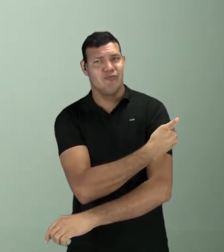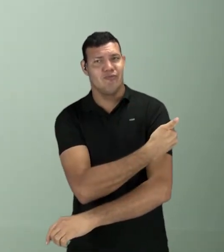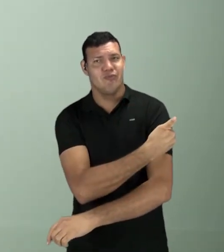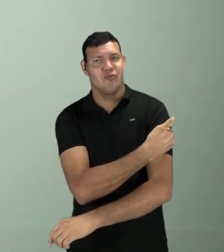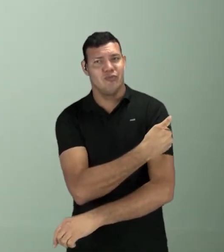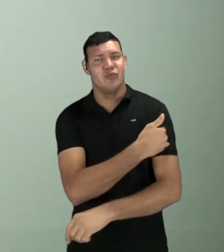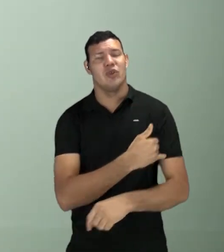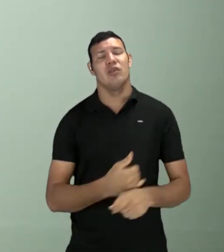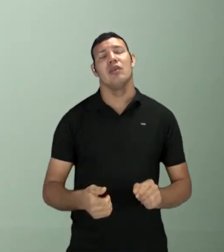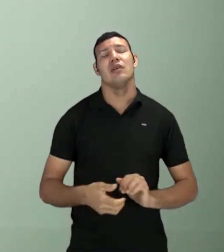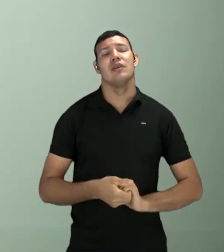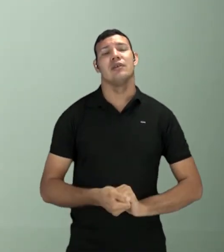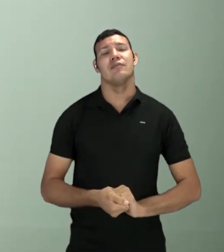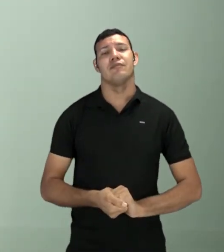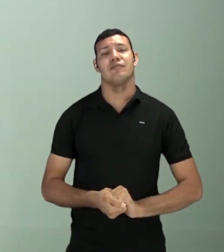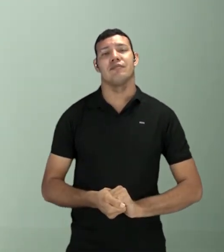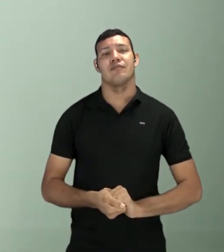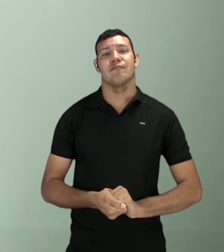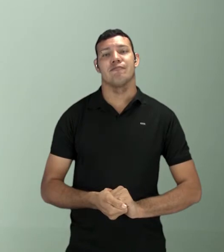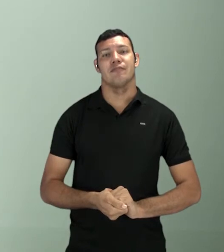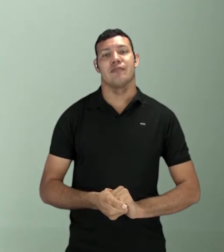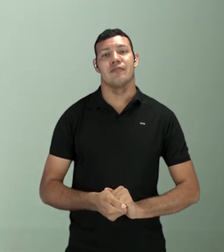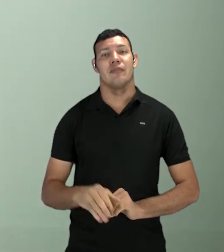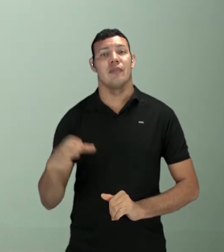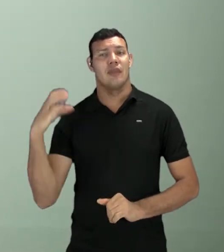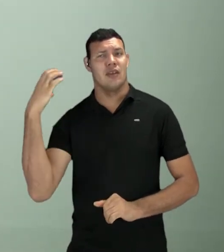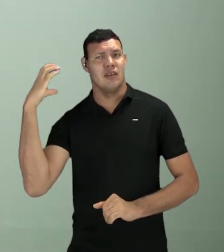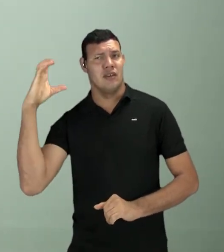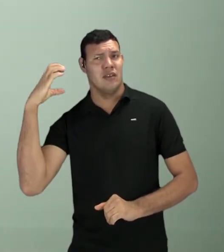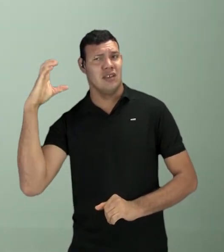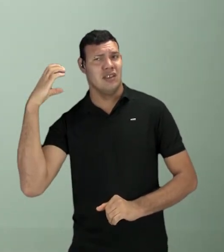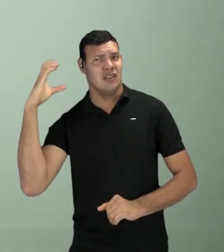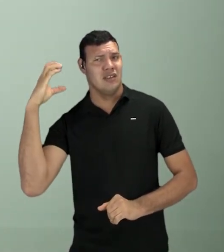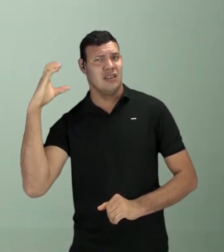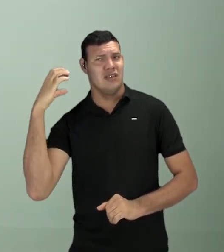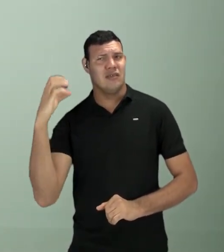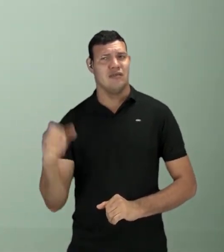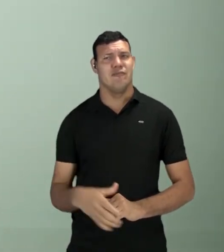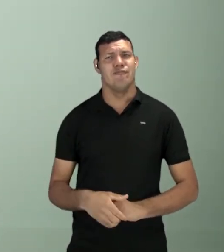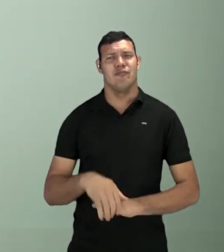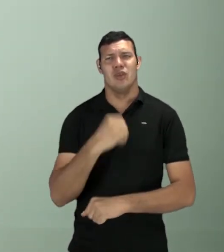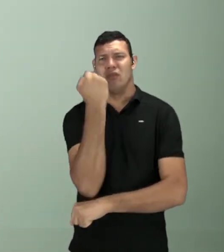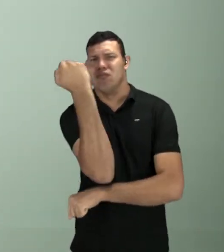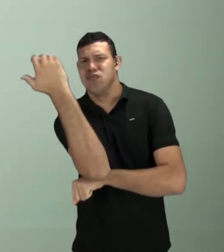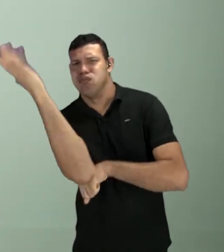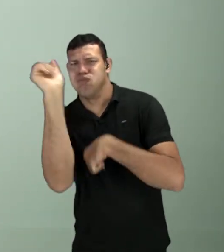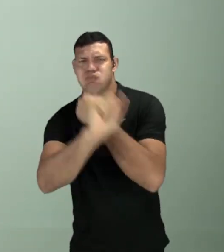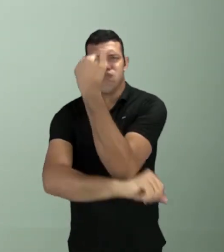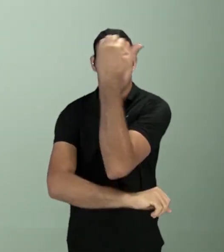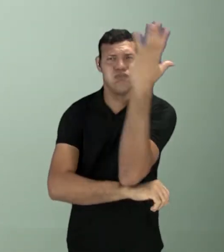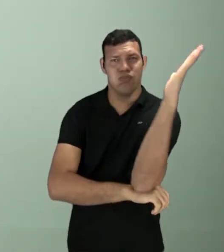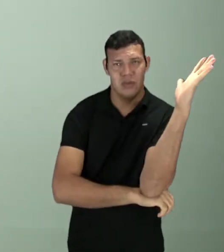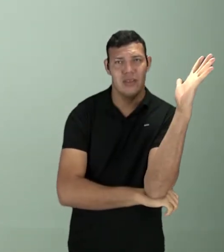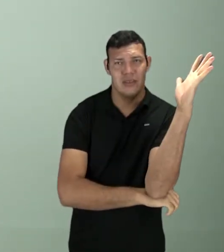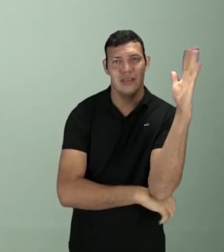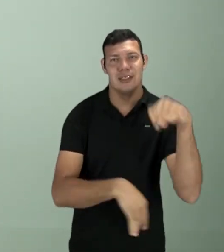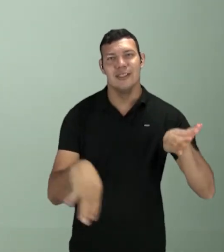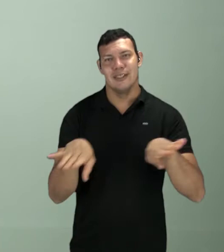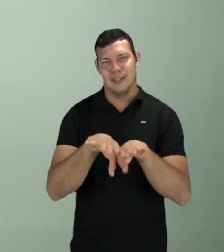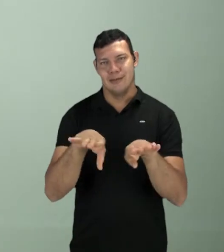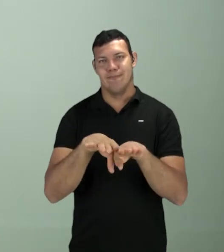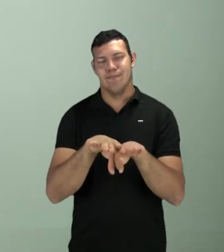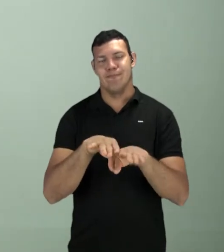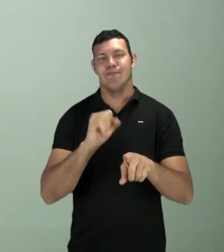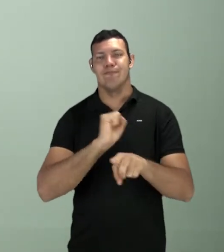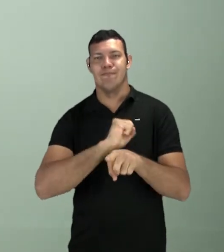enfermidades. Quando a gente fala em ciências da natureza, nós também temos um papel importante também das ciências